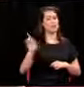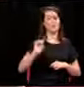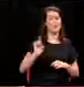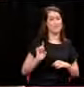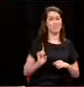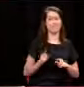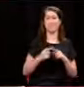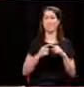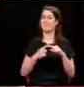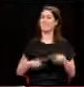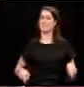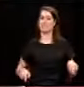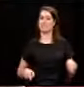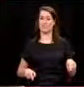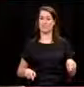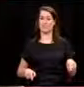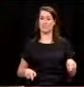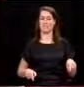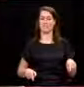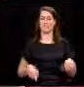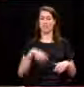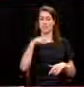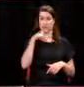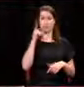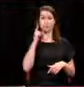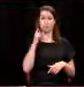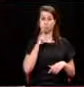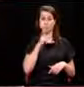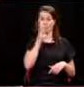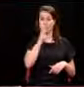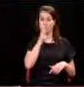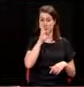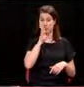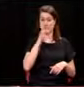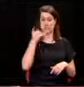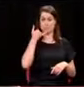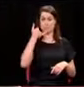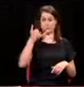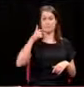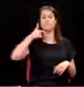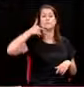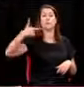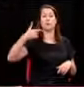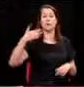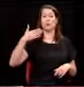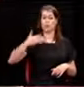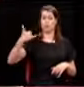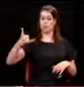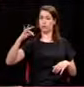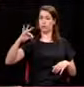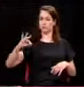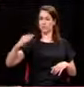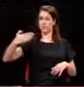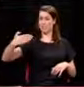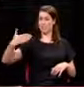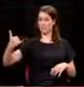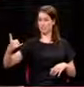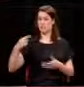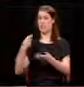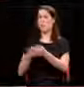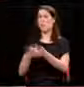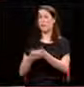fazemos qualquer cobrança ao surdo. Surdo, quando telefona para o 12472, paga um cêntimo por minuto.